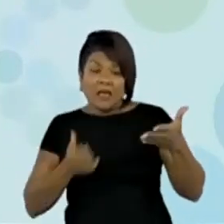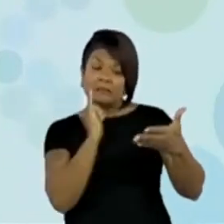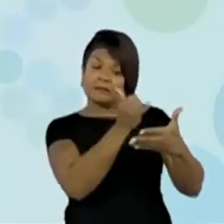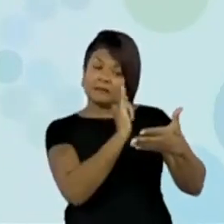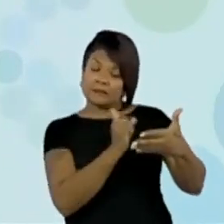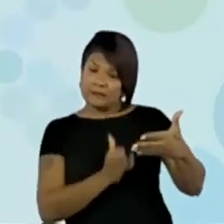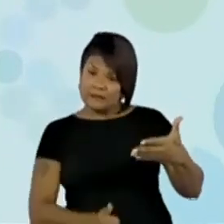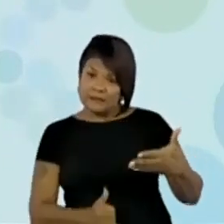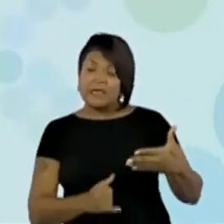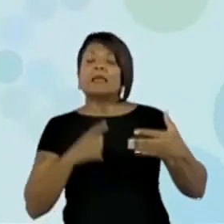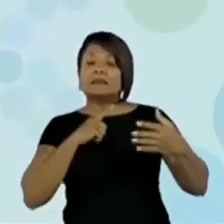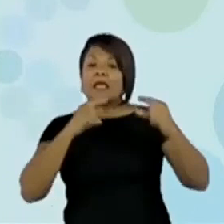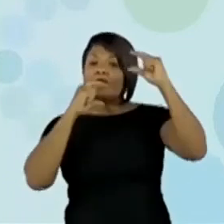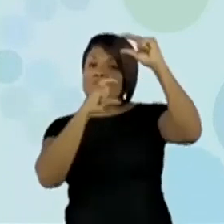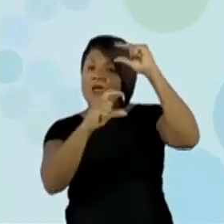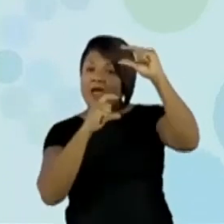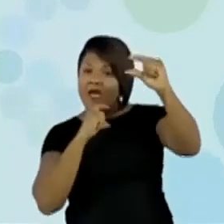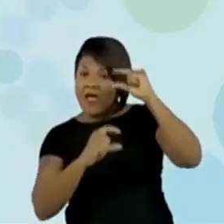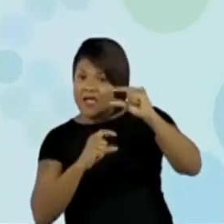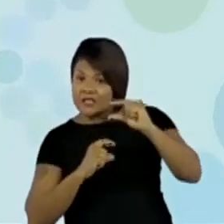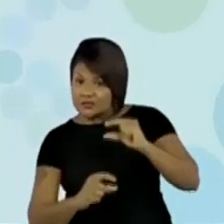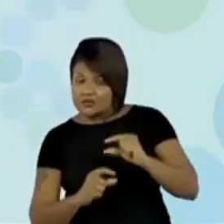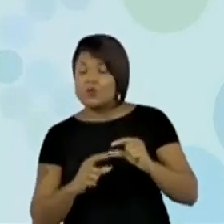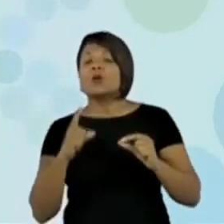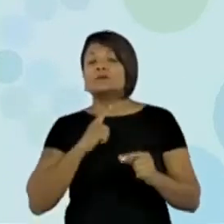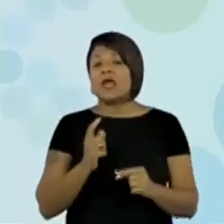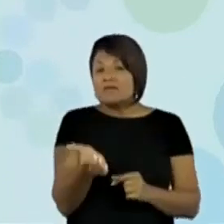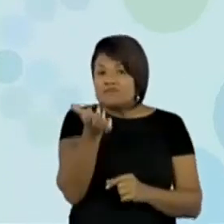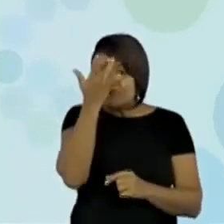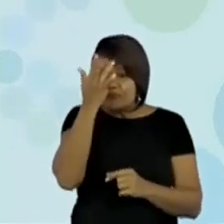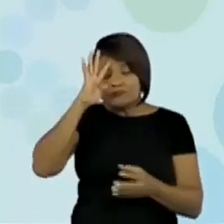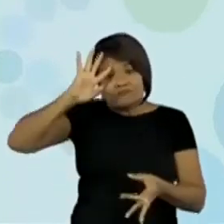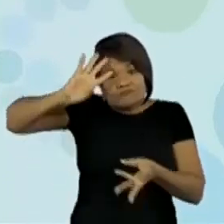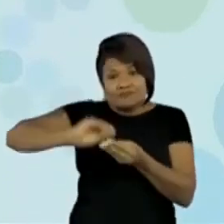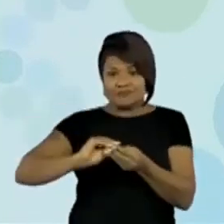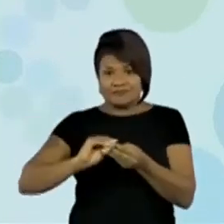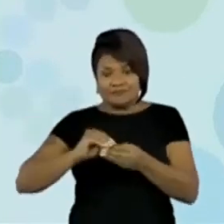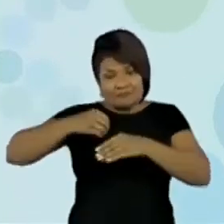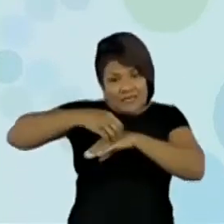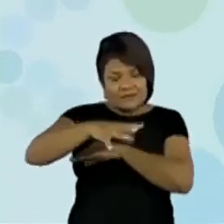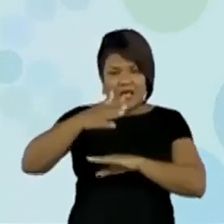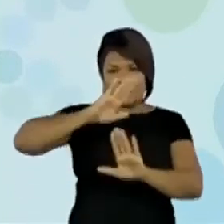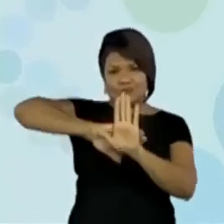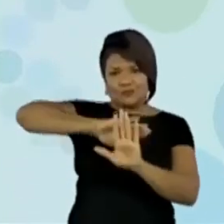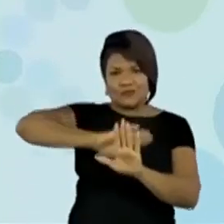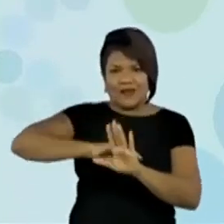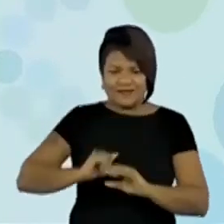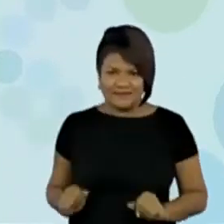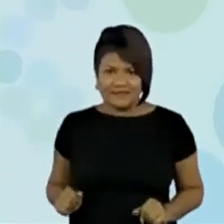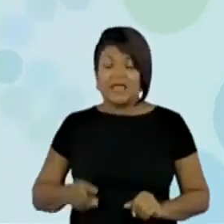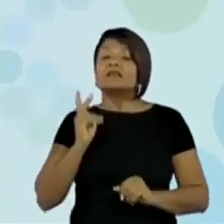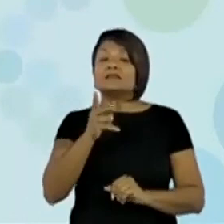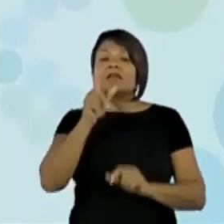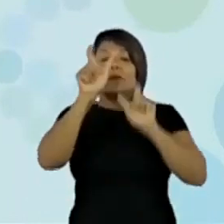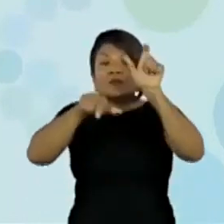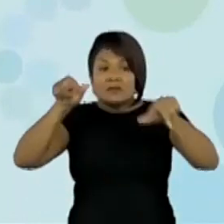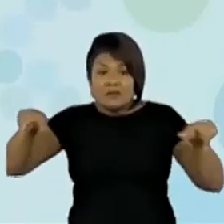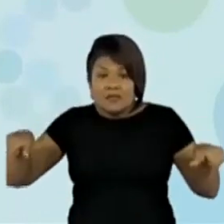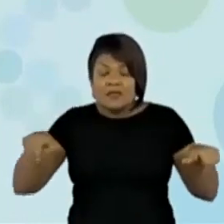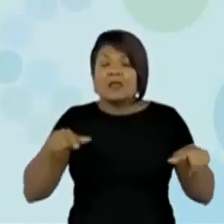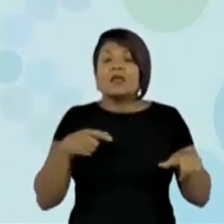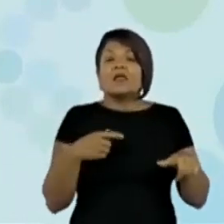ou verso, traz consigo uma lição de moral, ou seja, traz uma mensagem por trás, sendo os personagens seres